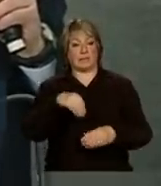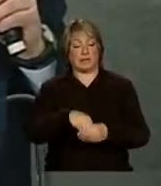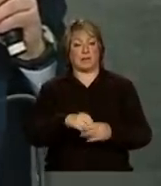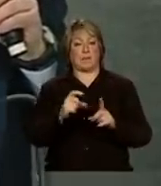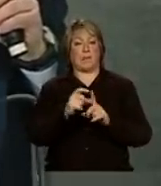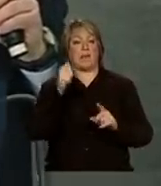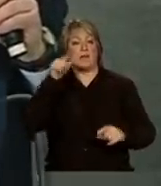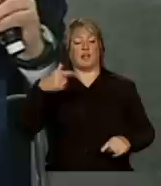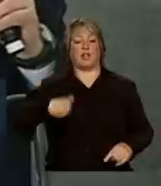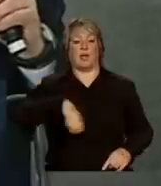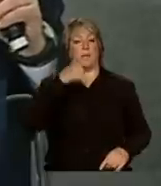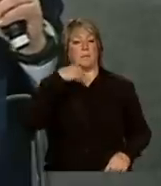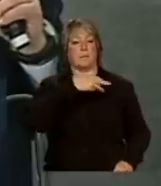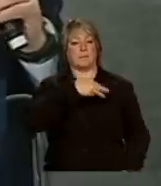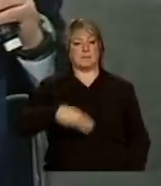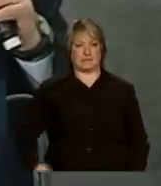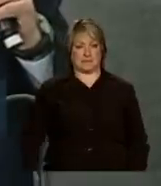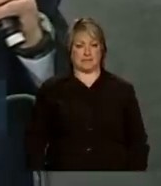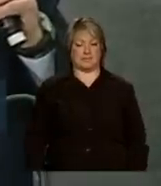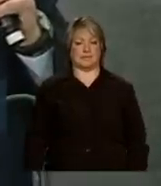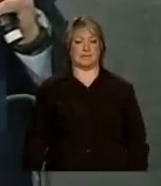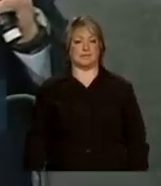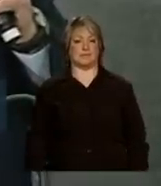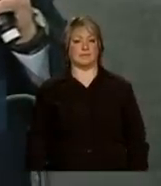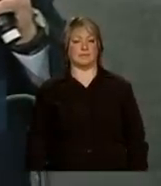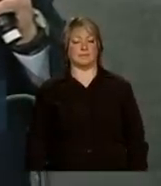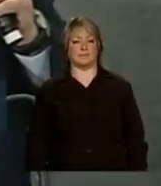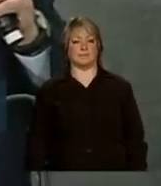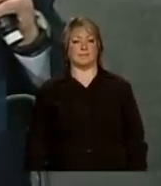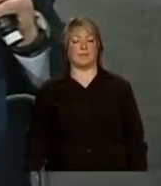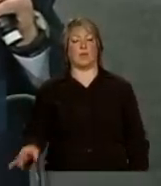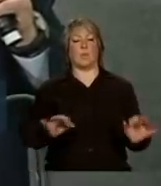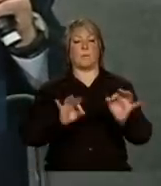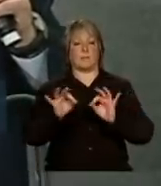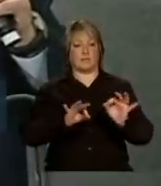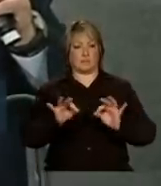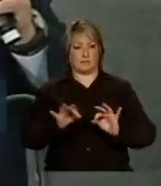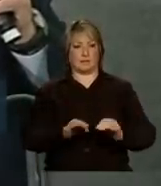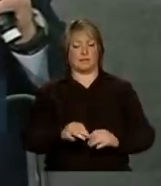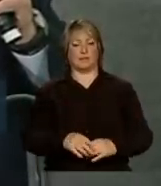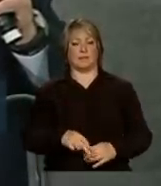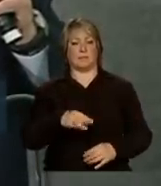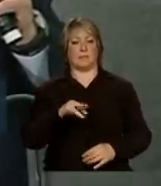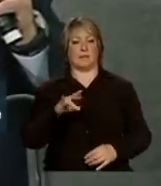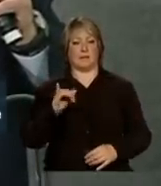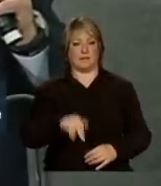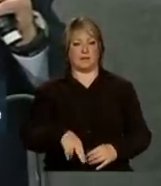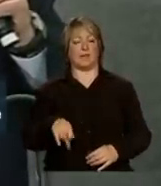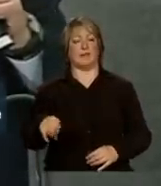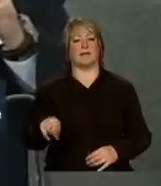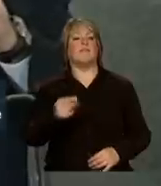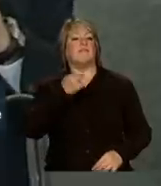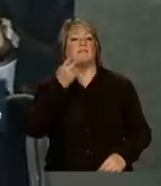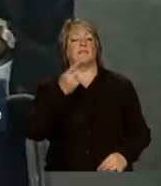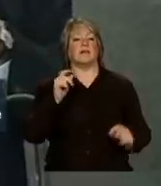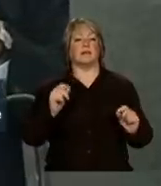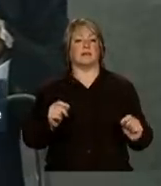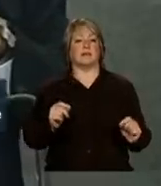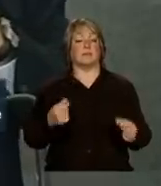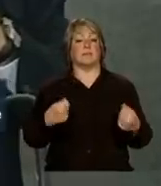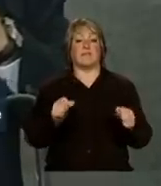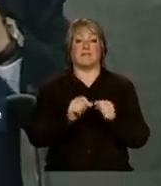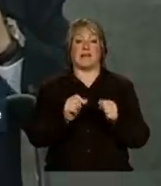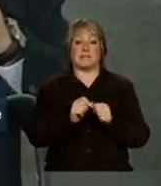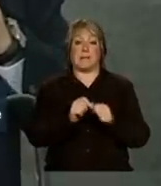ministra eh eh do planejamento né Fala fazer mais